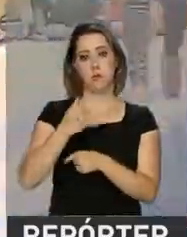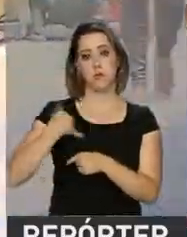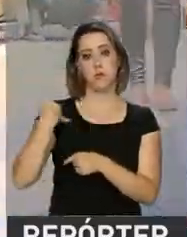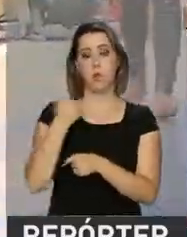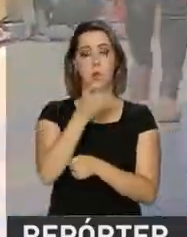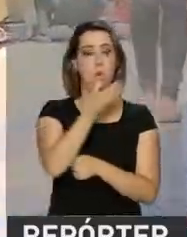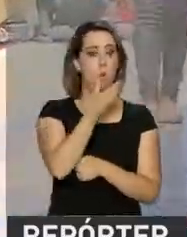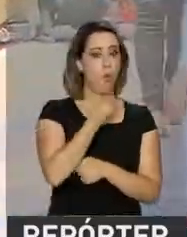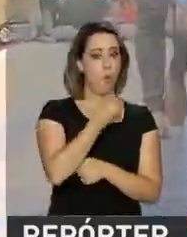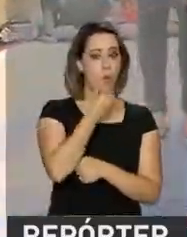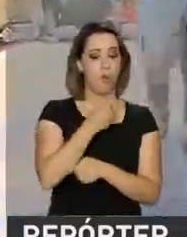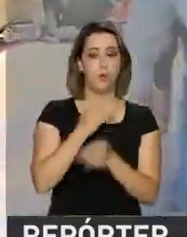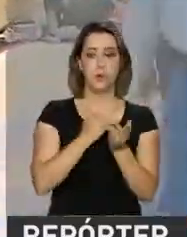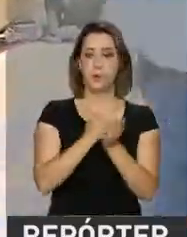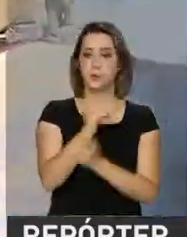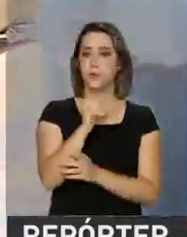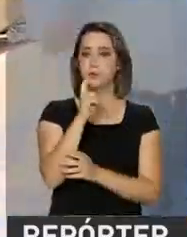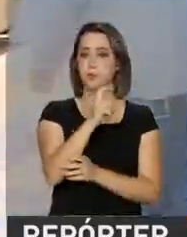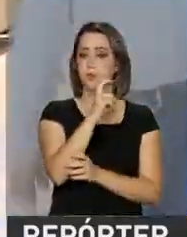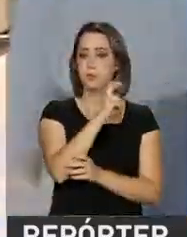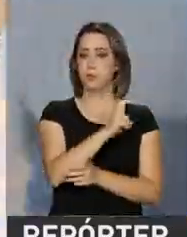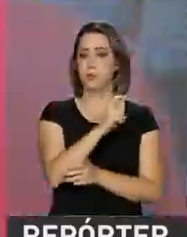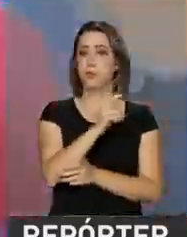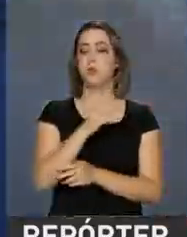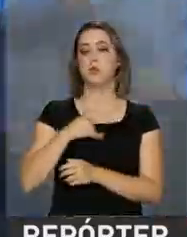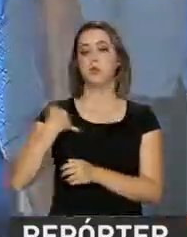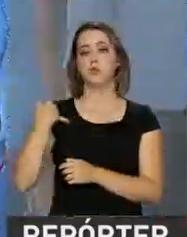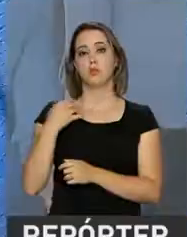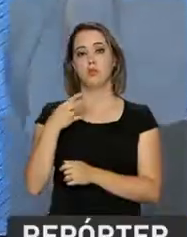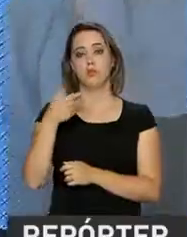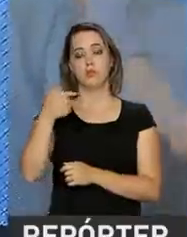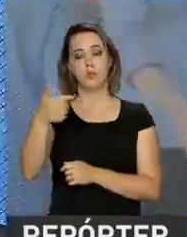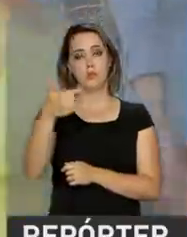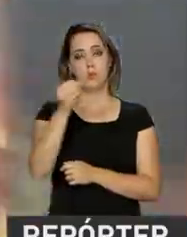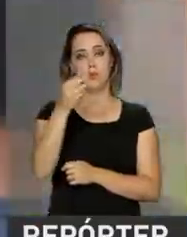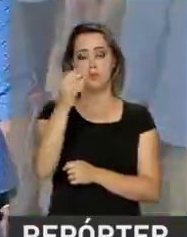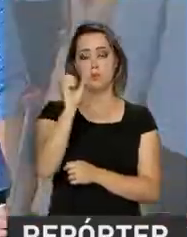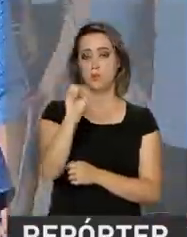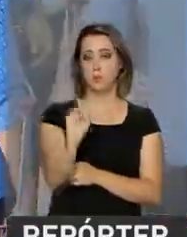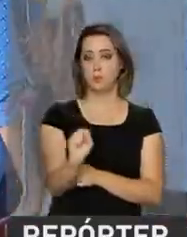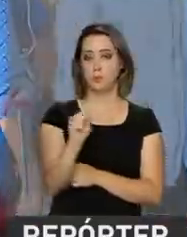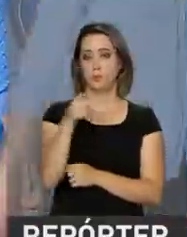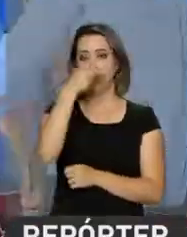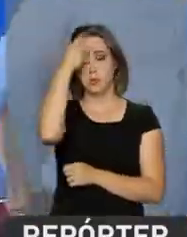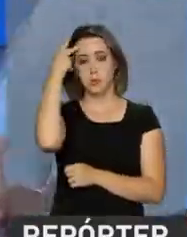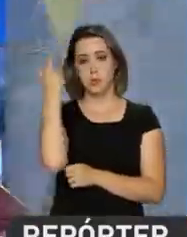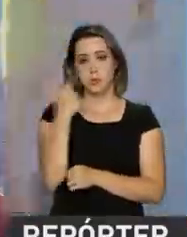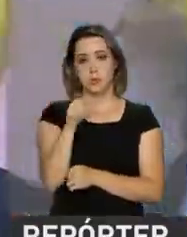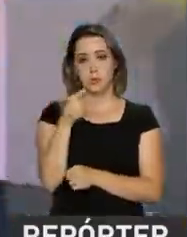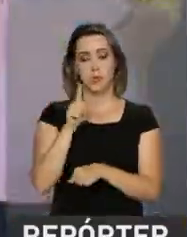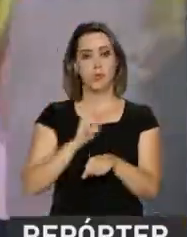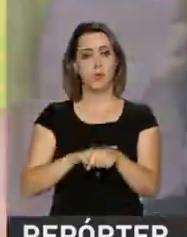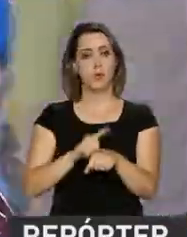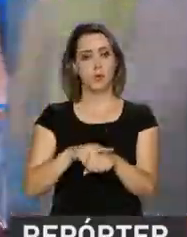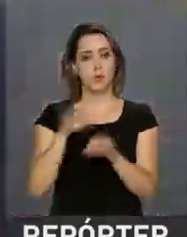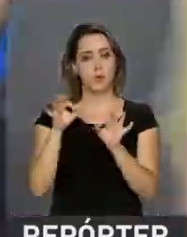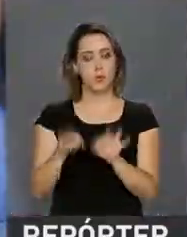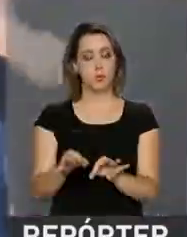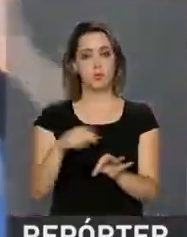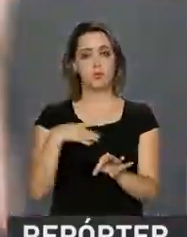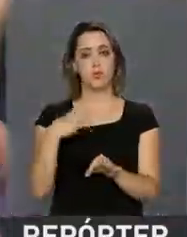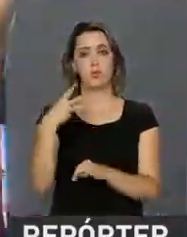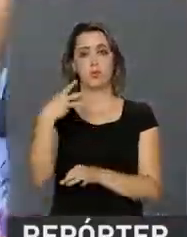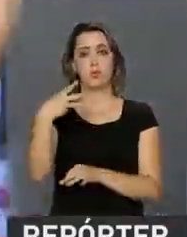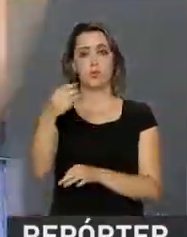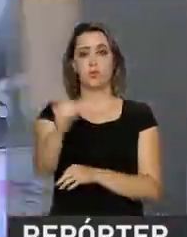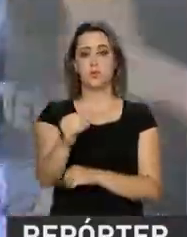e homens a partir de 55 anos em 2018. Quem não tiver o tempo de contribuição completo, que é de